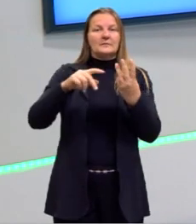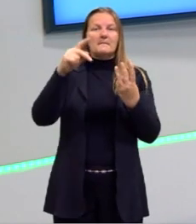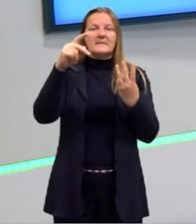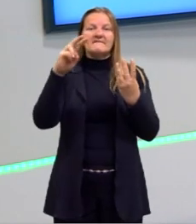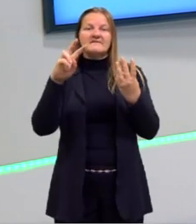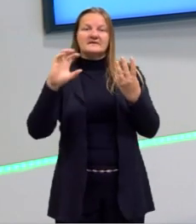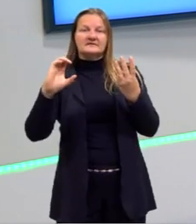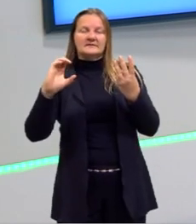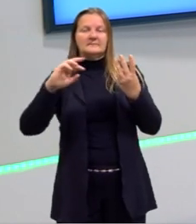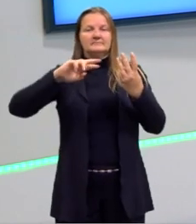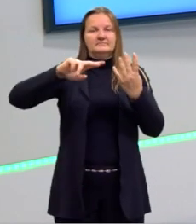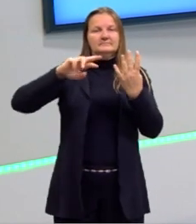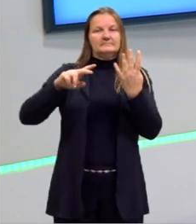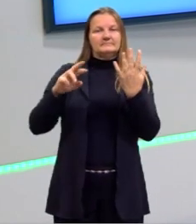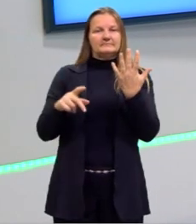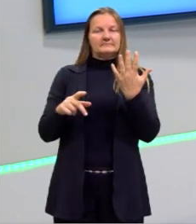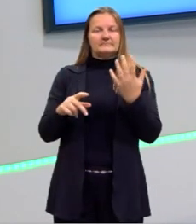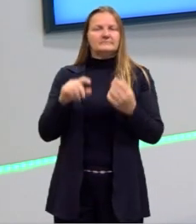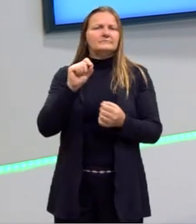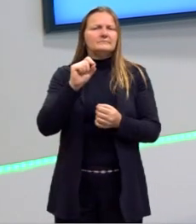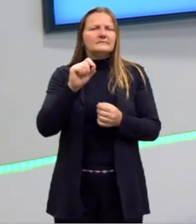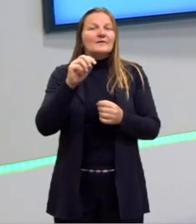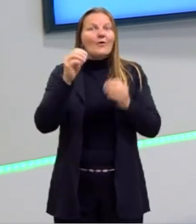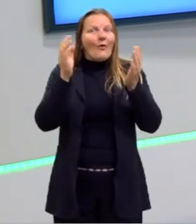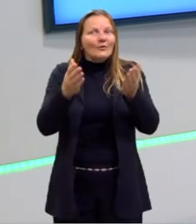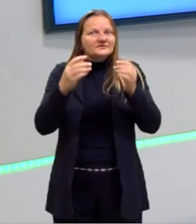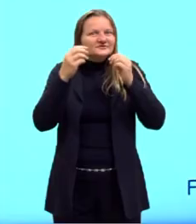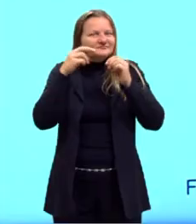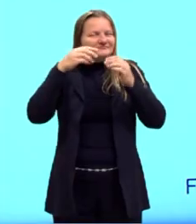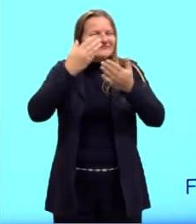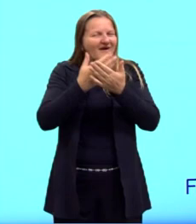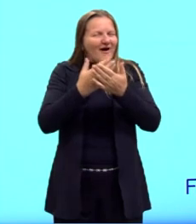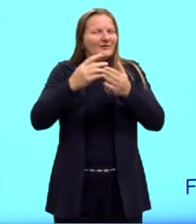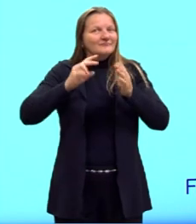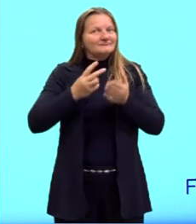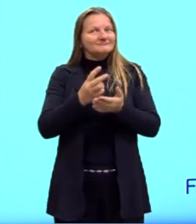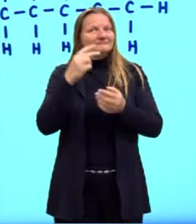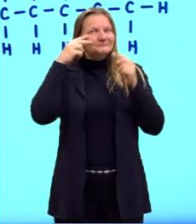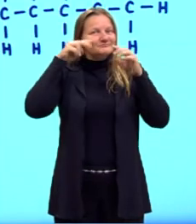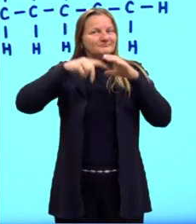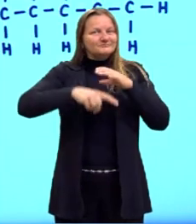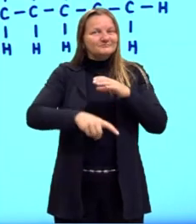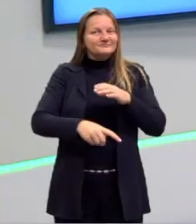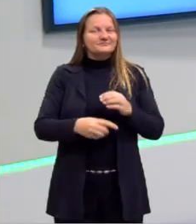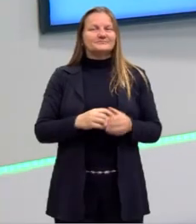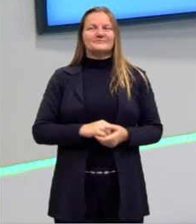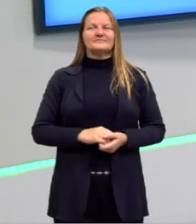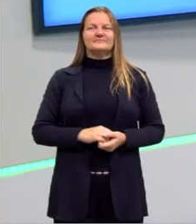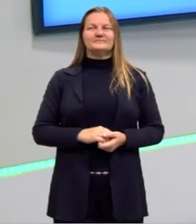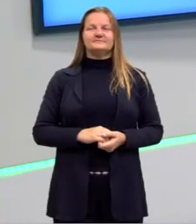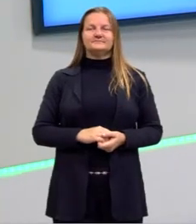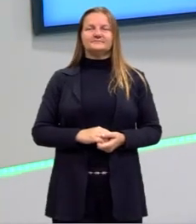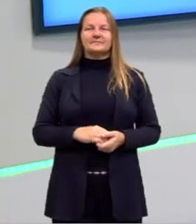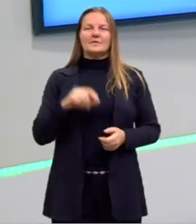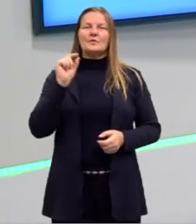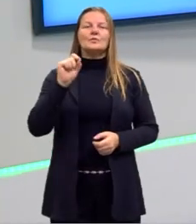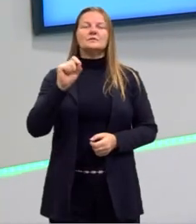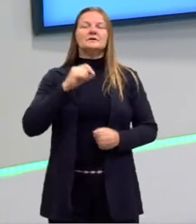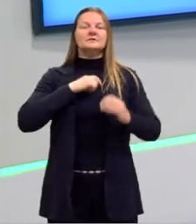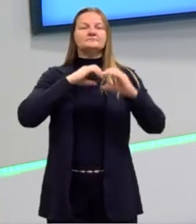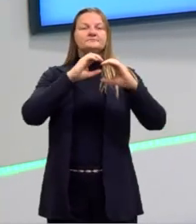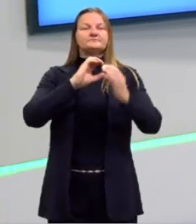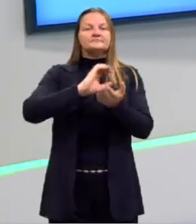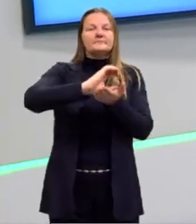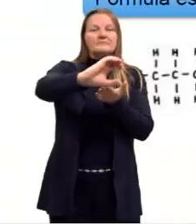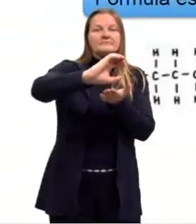PVC a diferença entre eles a gente vai ver hoje o decorrer da nossa aula Tá bom o que são